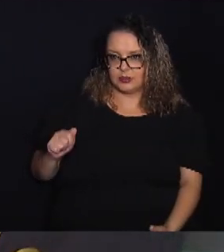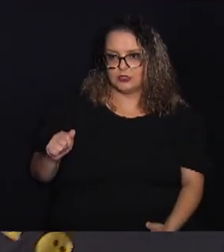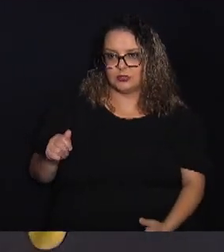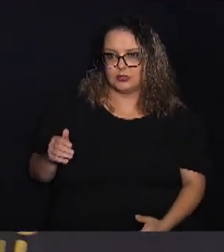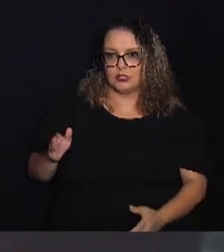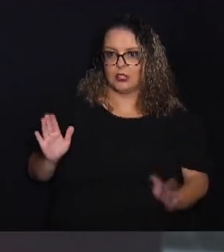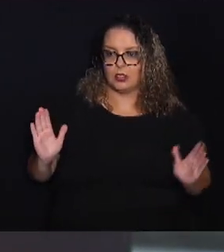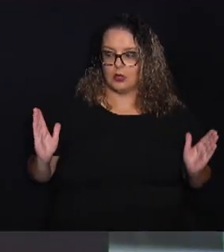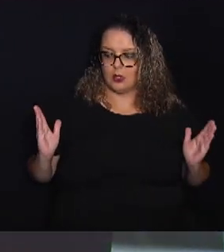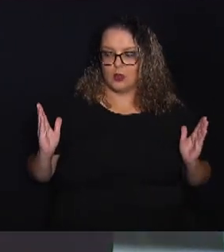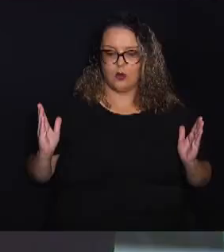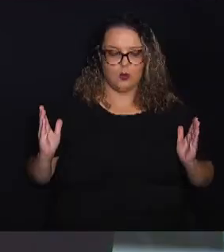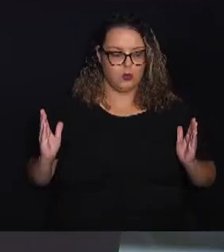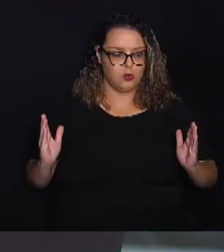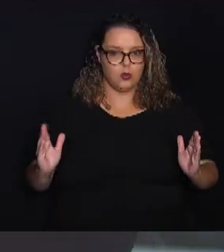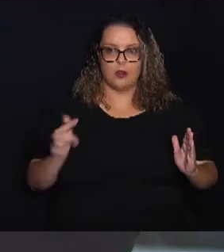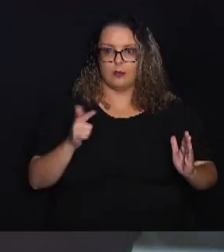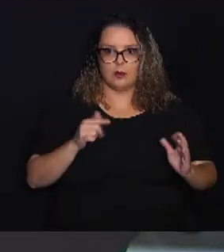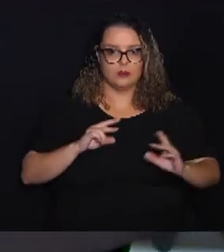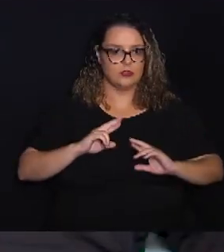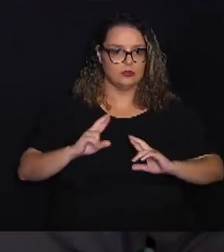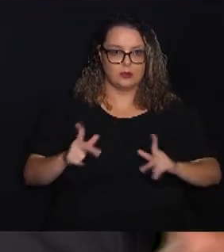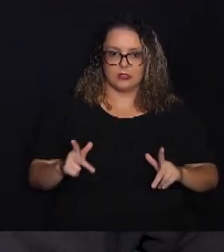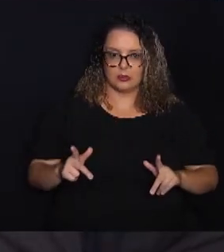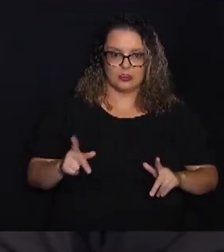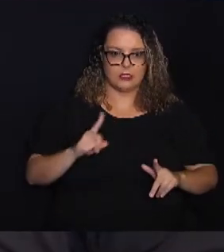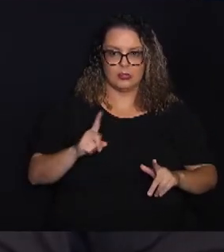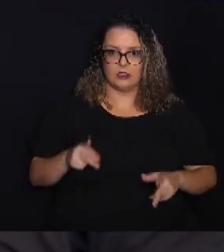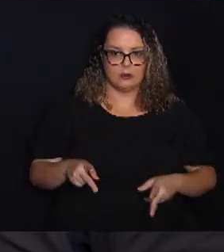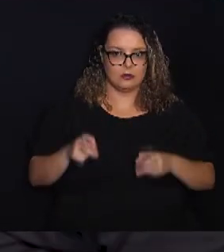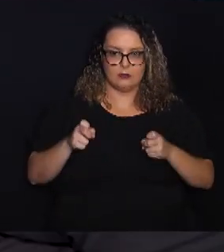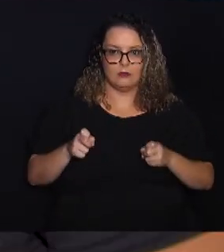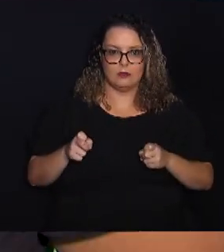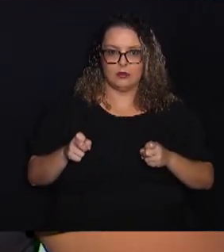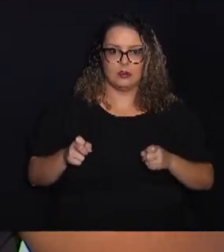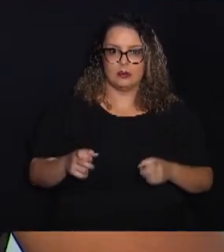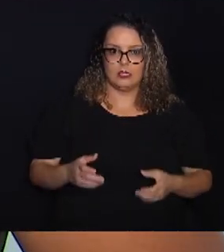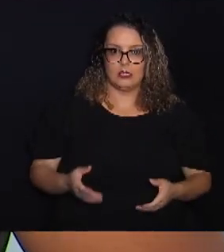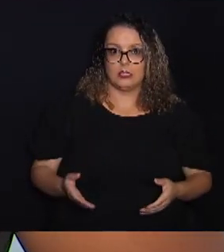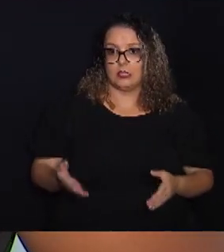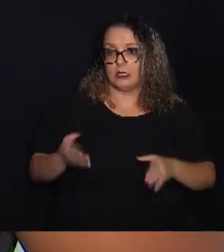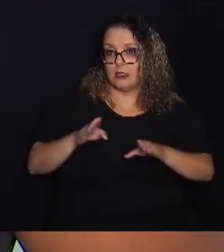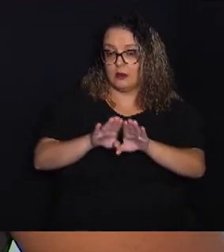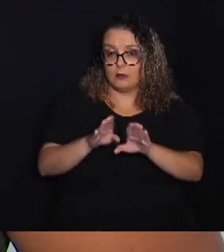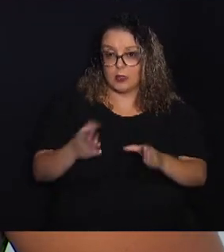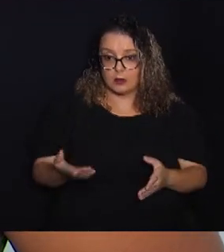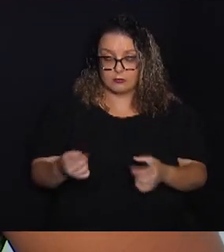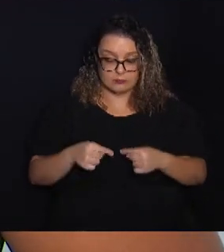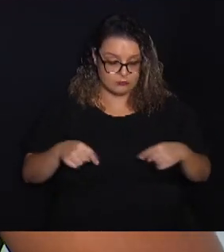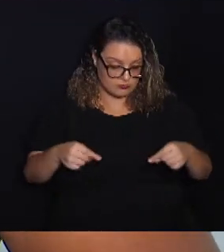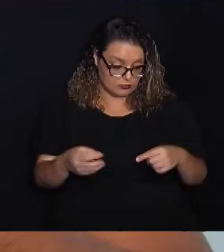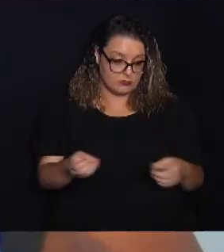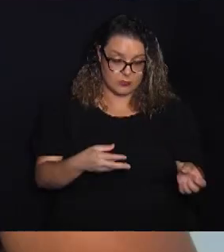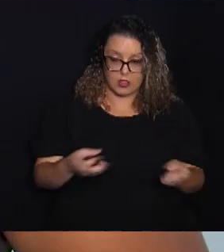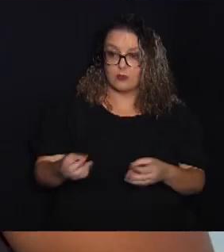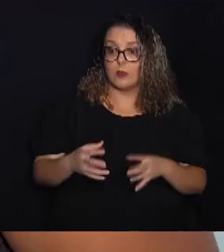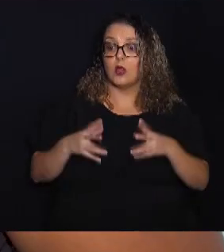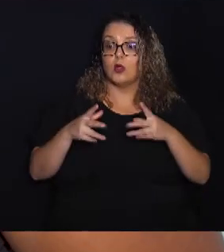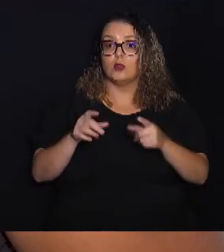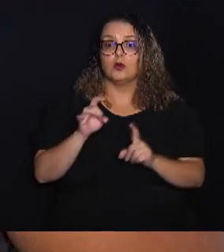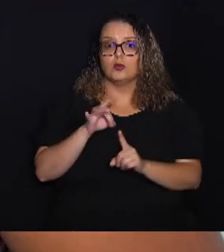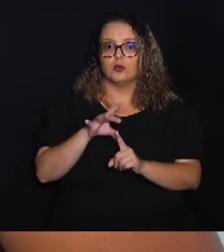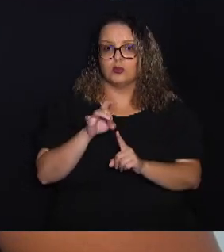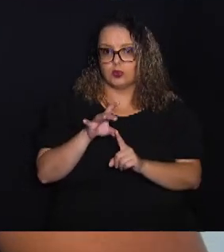hermética, deixando a parede rente à outra para não ter diferença de jogo e não perceber que existe porta. E as quadras